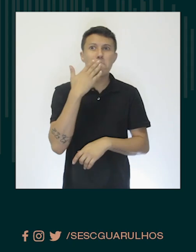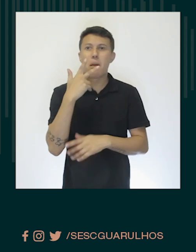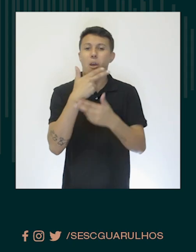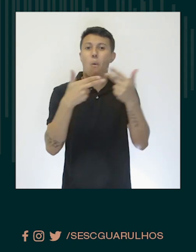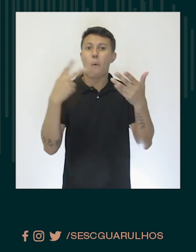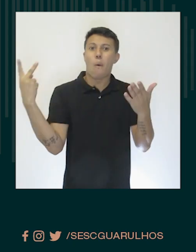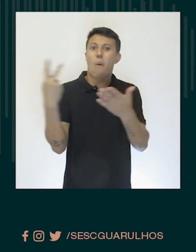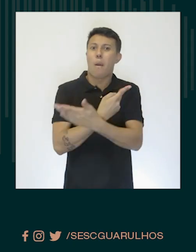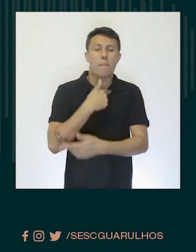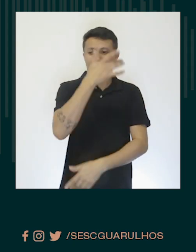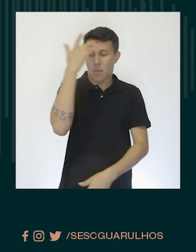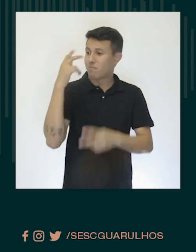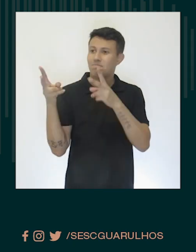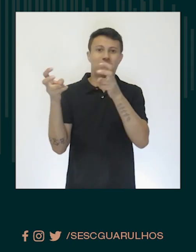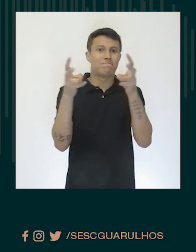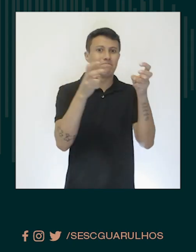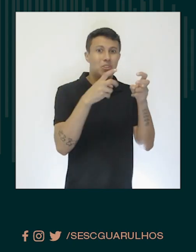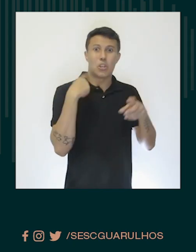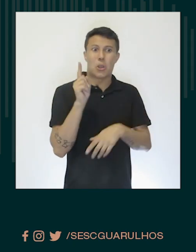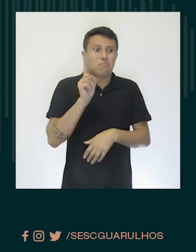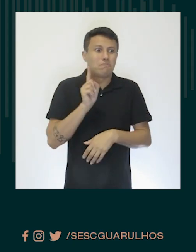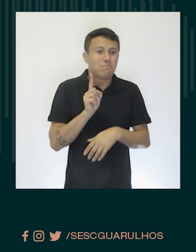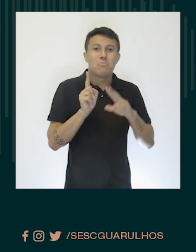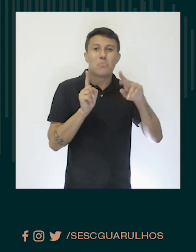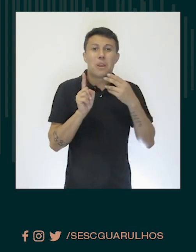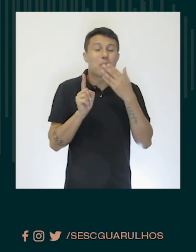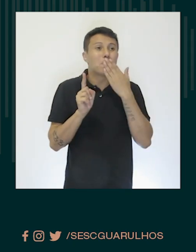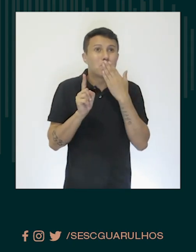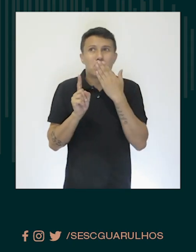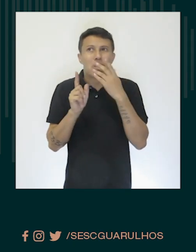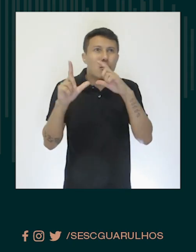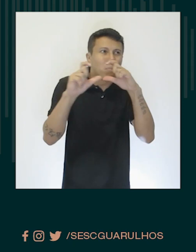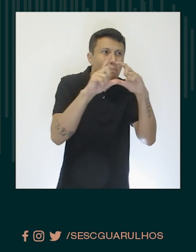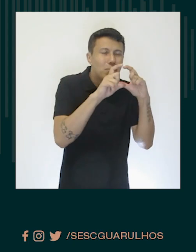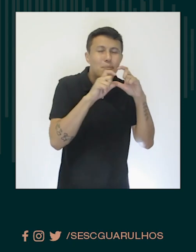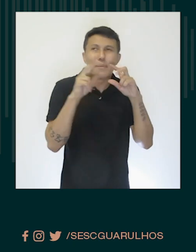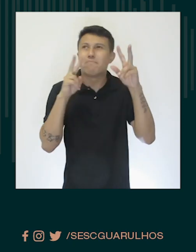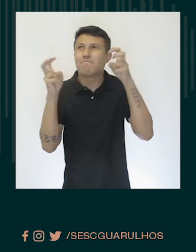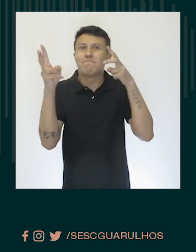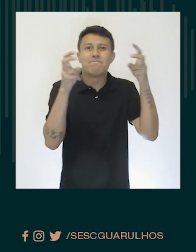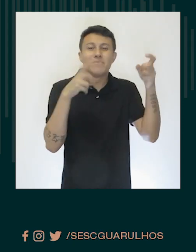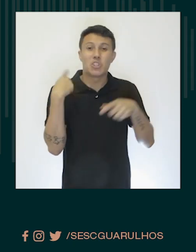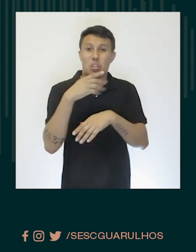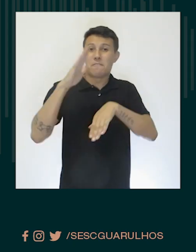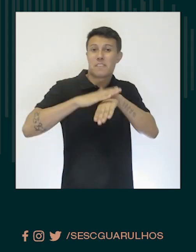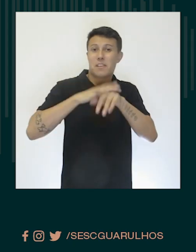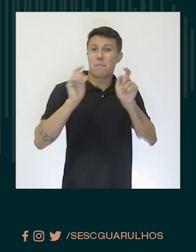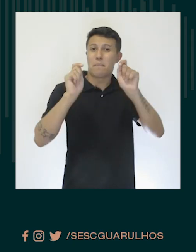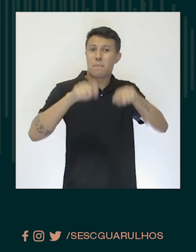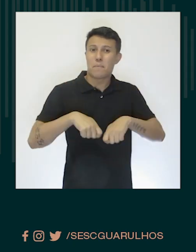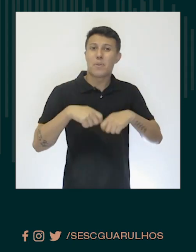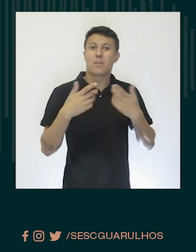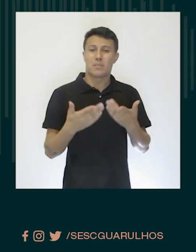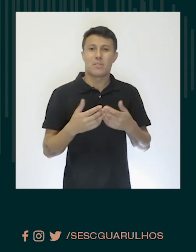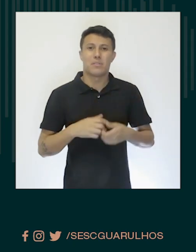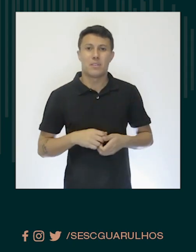coisas aconteçam, sei que as pessoas nem percebam que a gente está ali, para que aconteça tudo naturalmente, a gente possa fazer